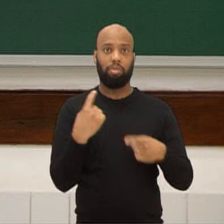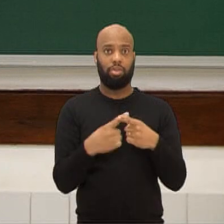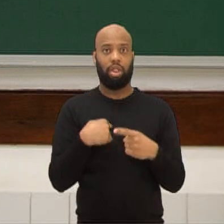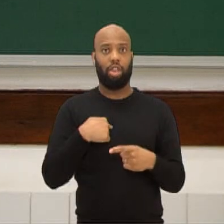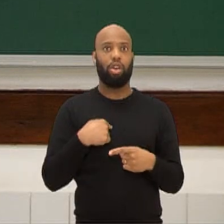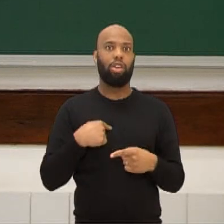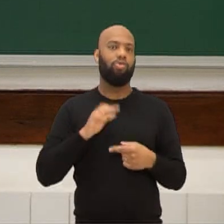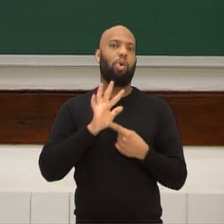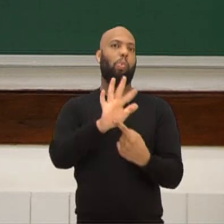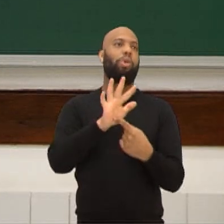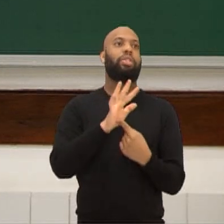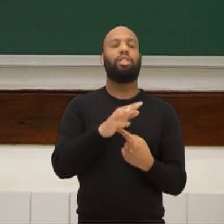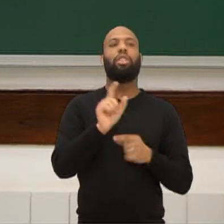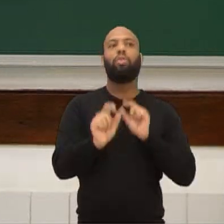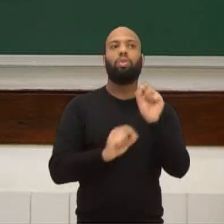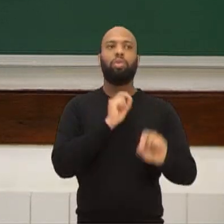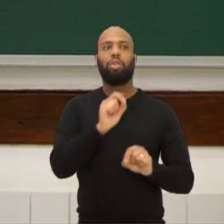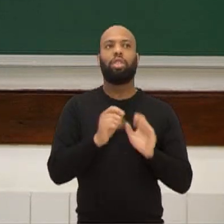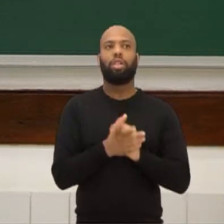questão de